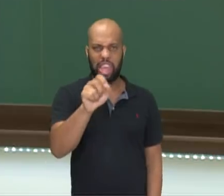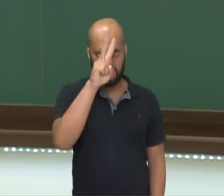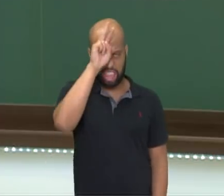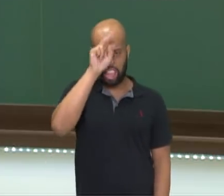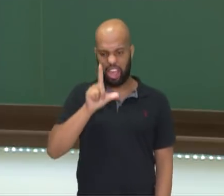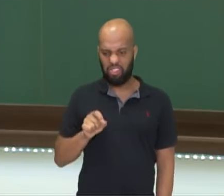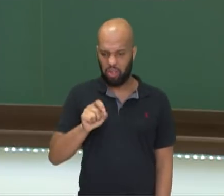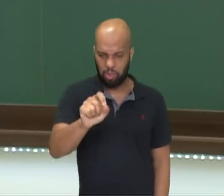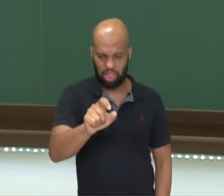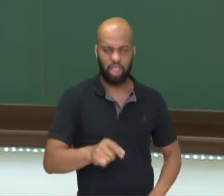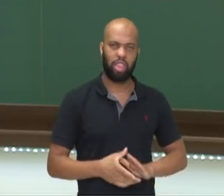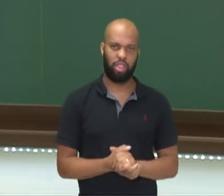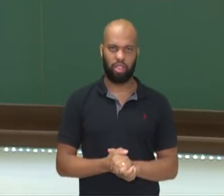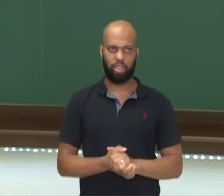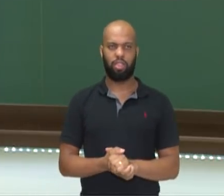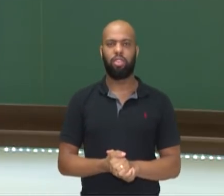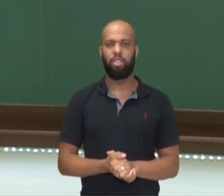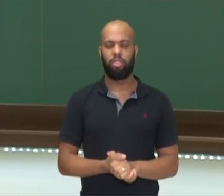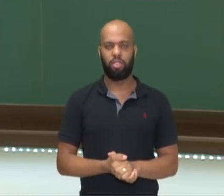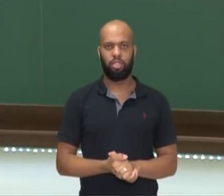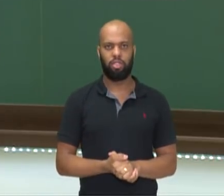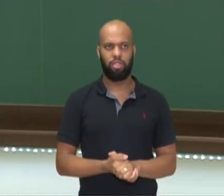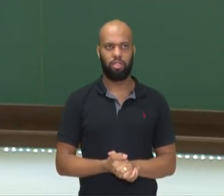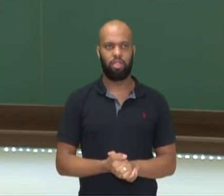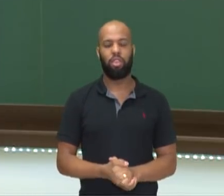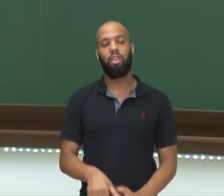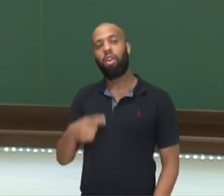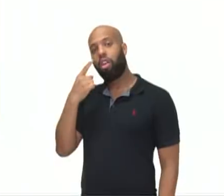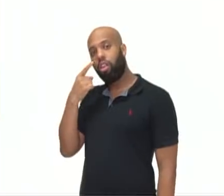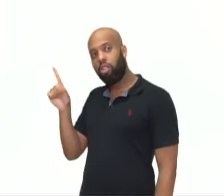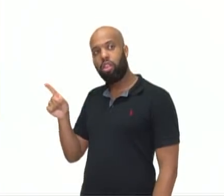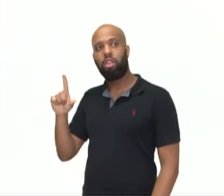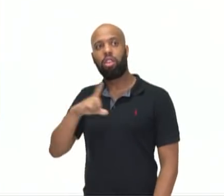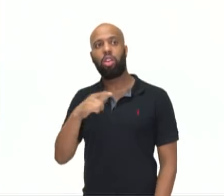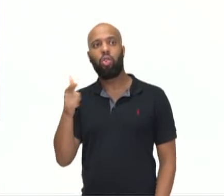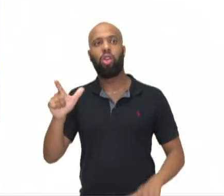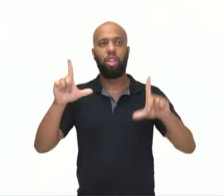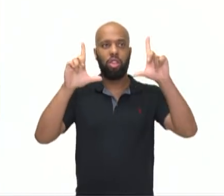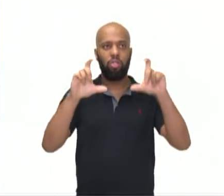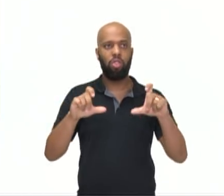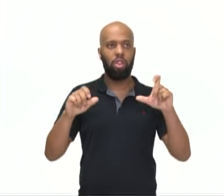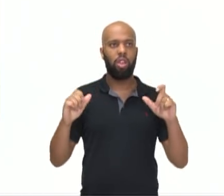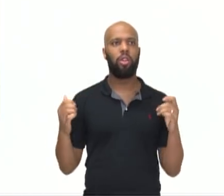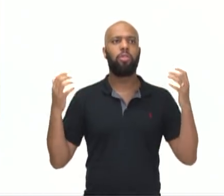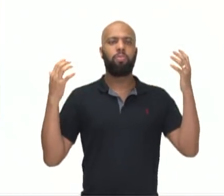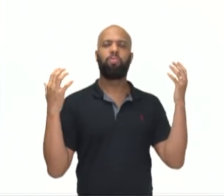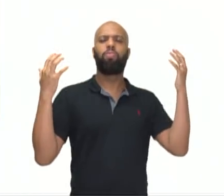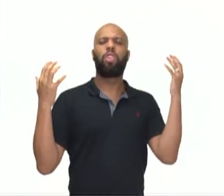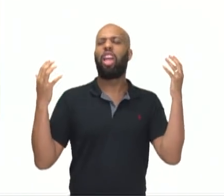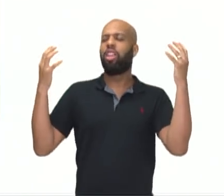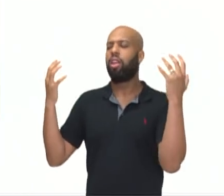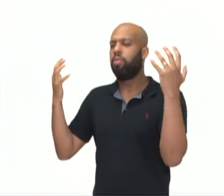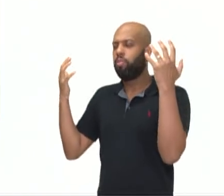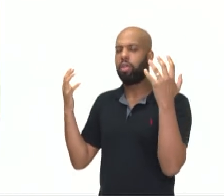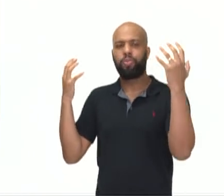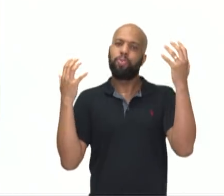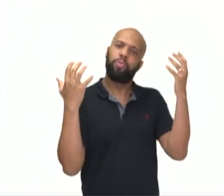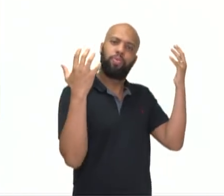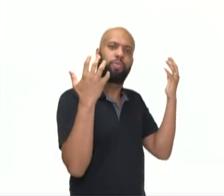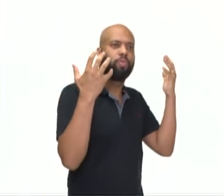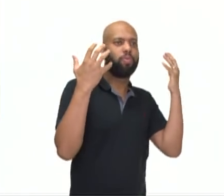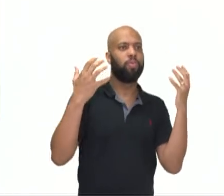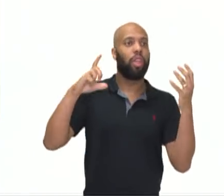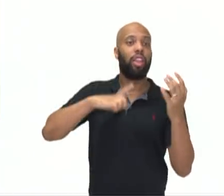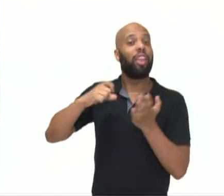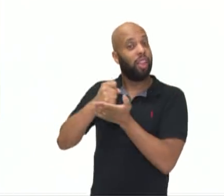em especial. Bom, então aqui mais uma foto do indígena dançando, cantando aí com o apoio dos